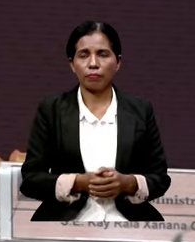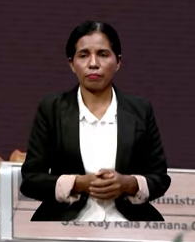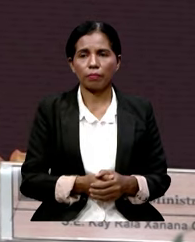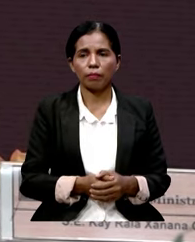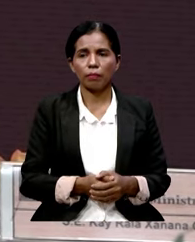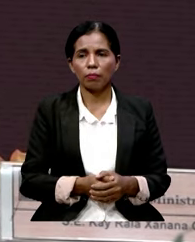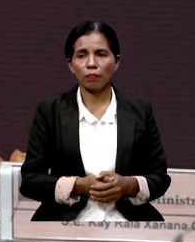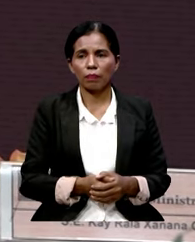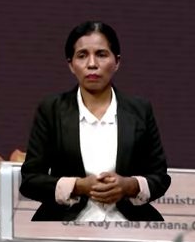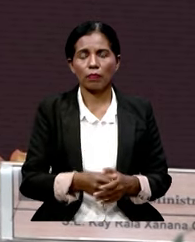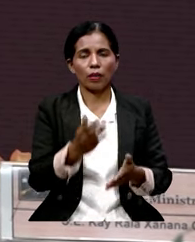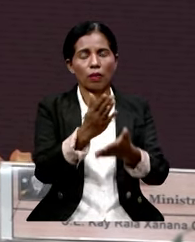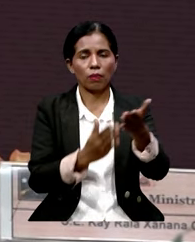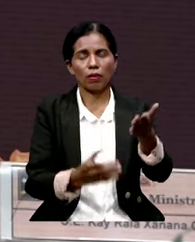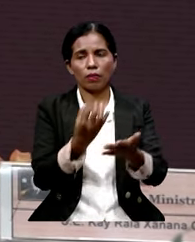Boa.